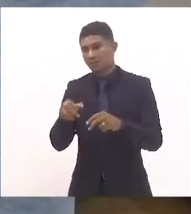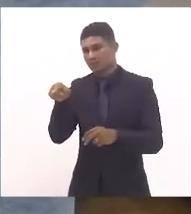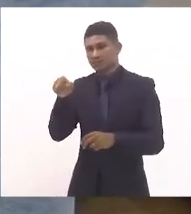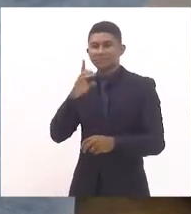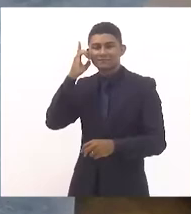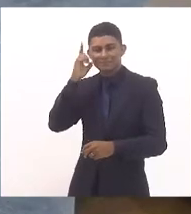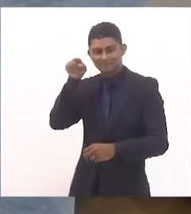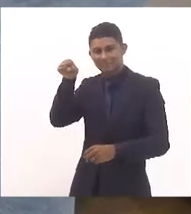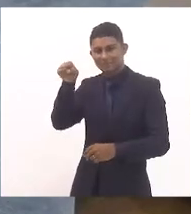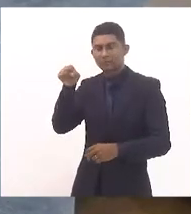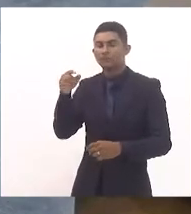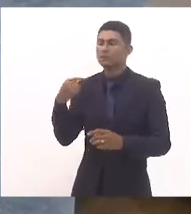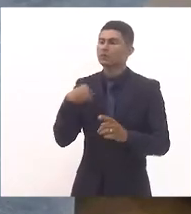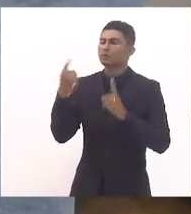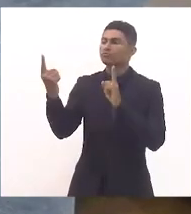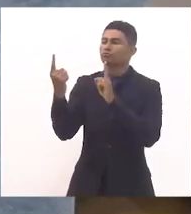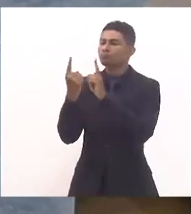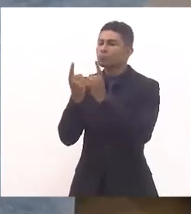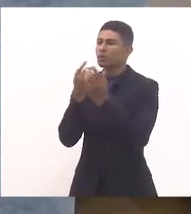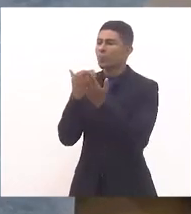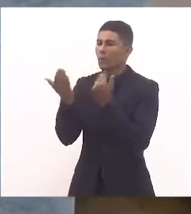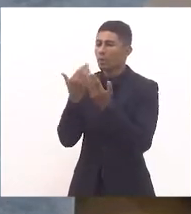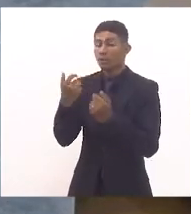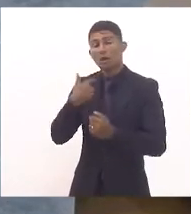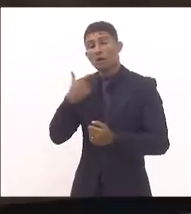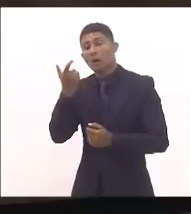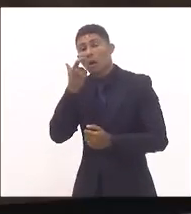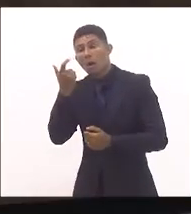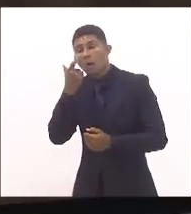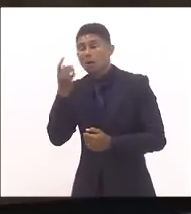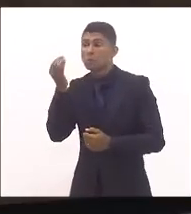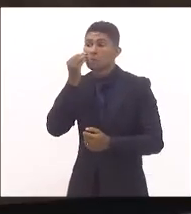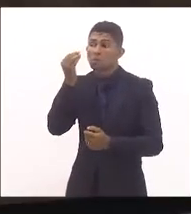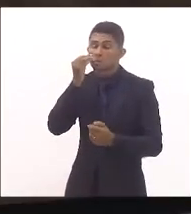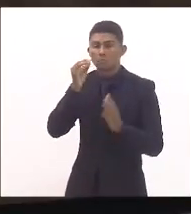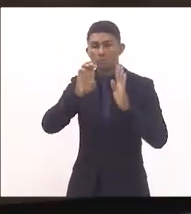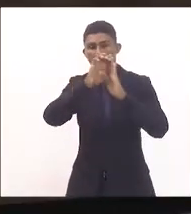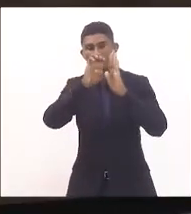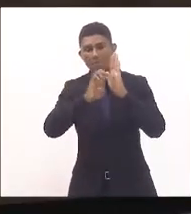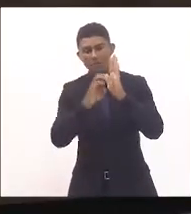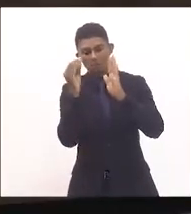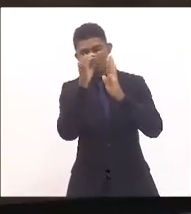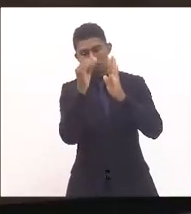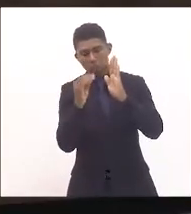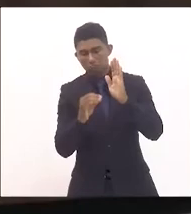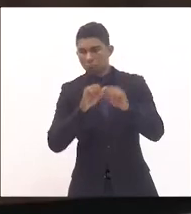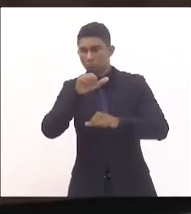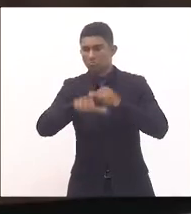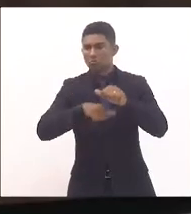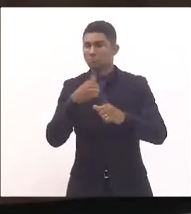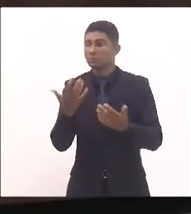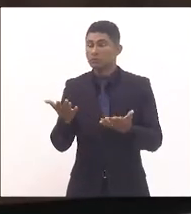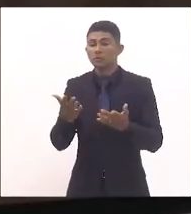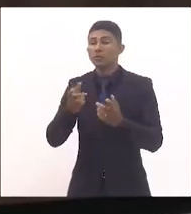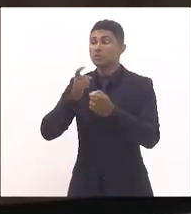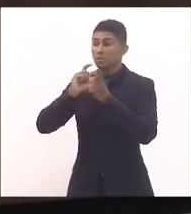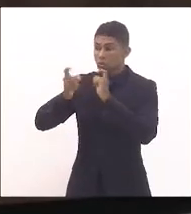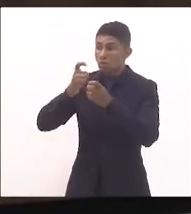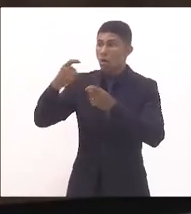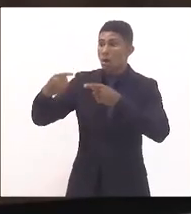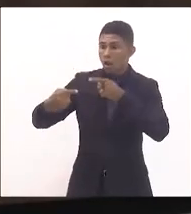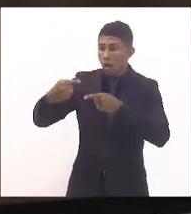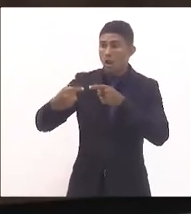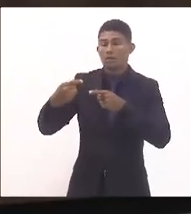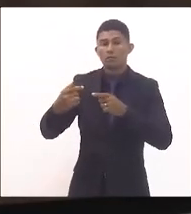que tentássemos, uma vez transformada por emenda, produzíssemos o início das discussões. Vossa